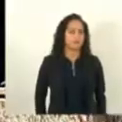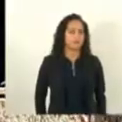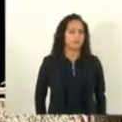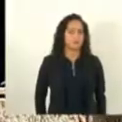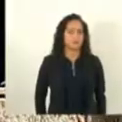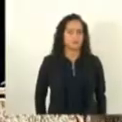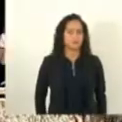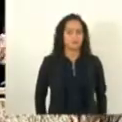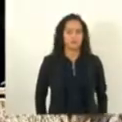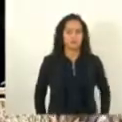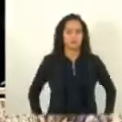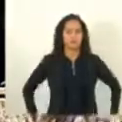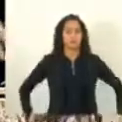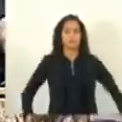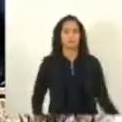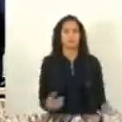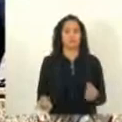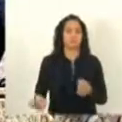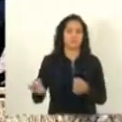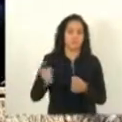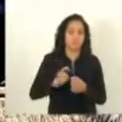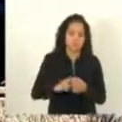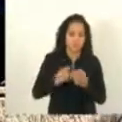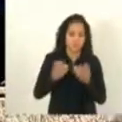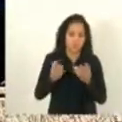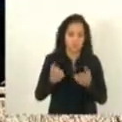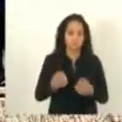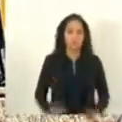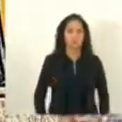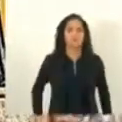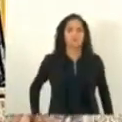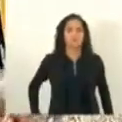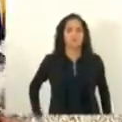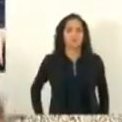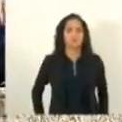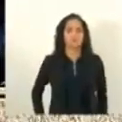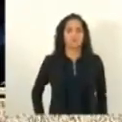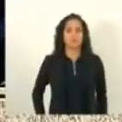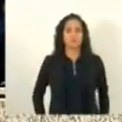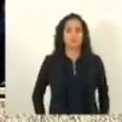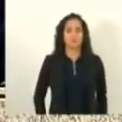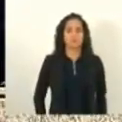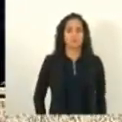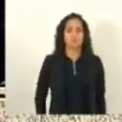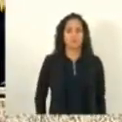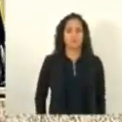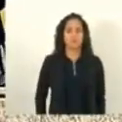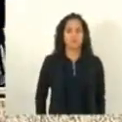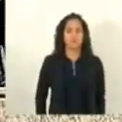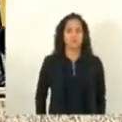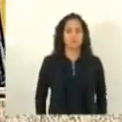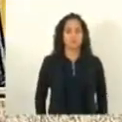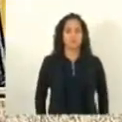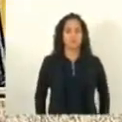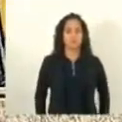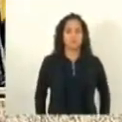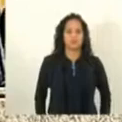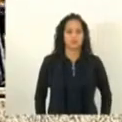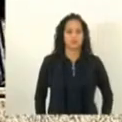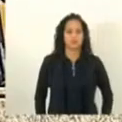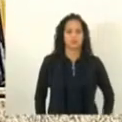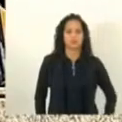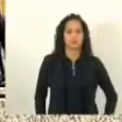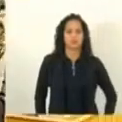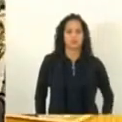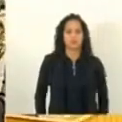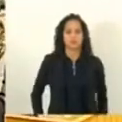Presidente, devolvo a palavra a Vossa Excelência. Quero passar a